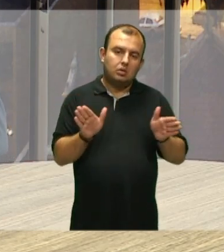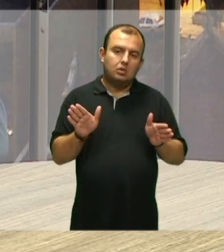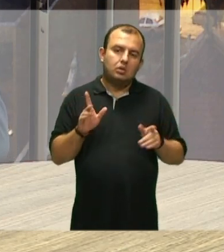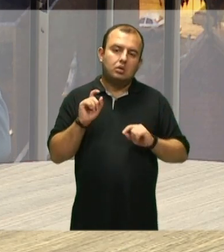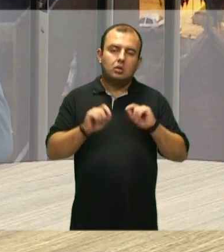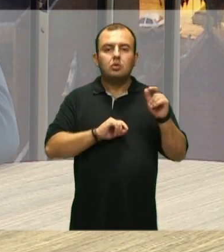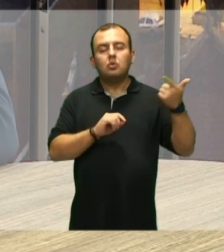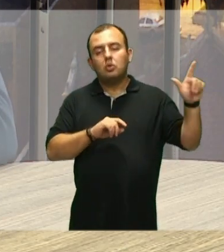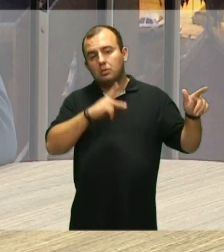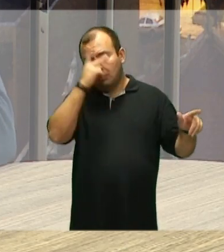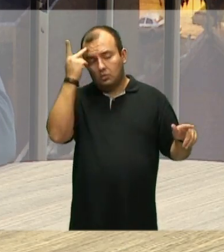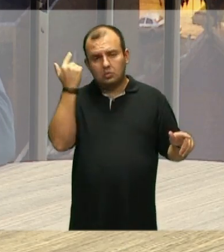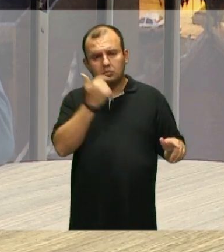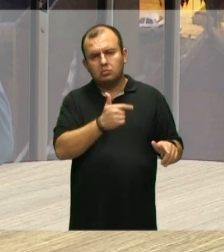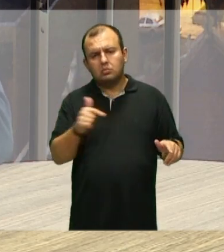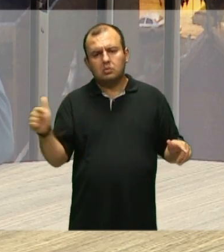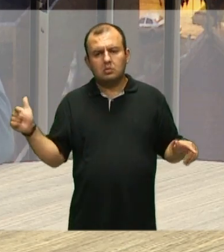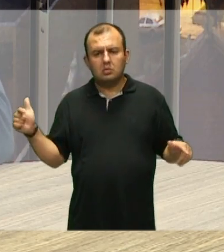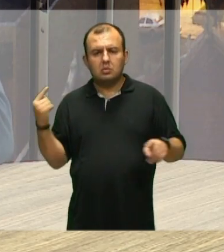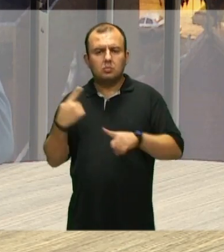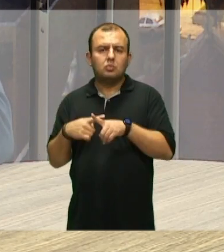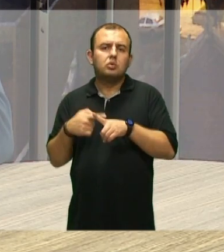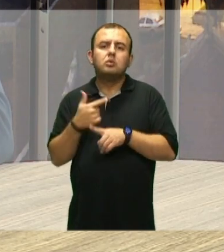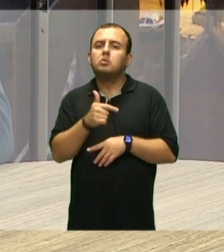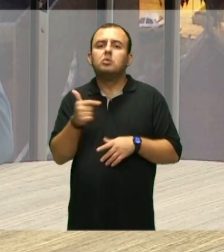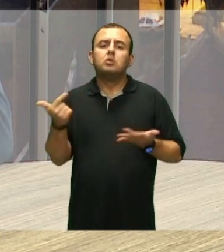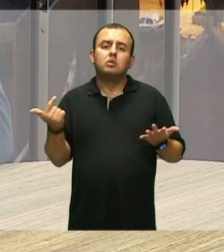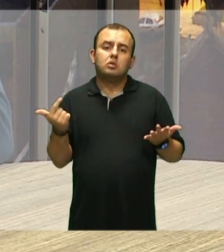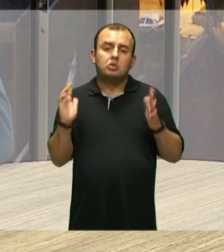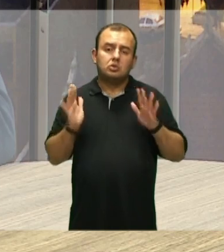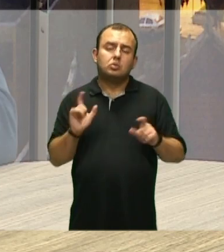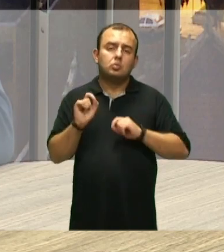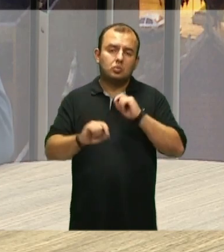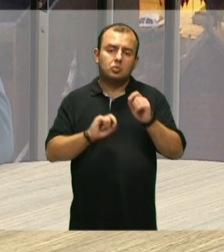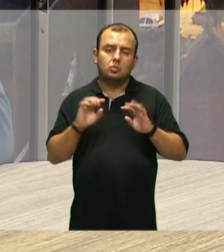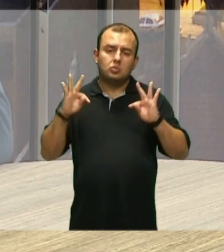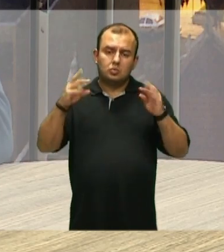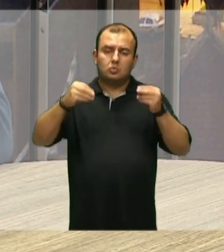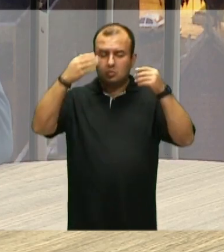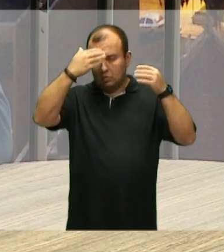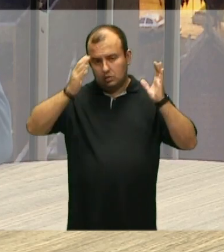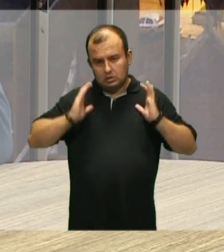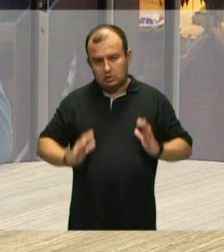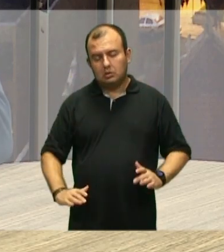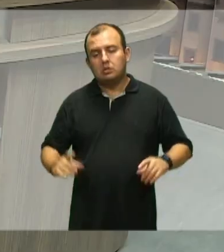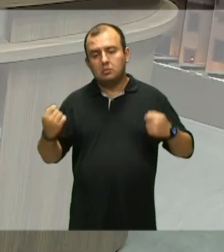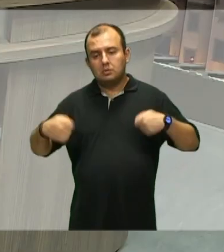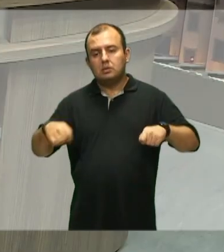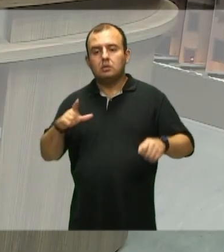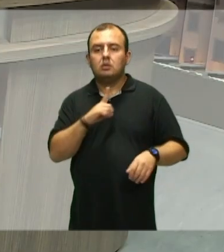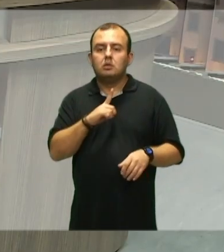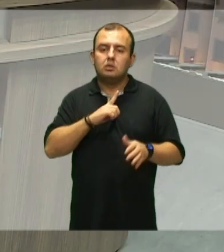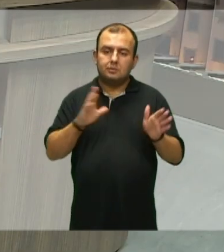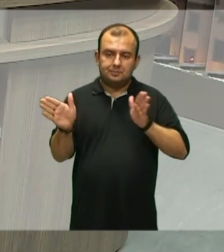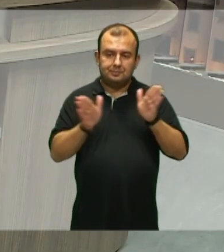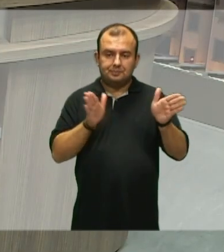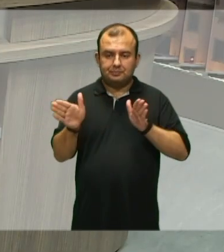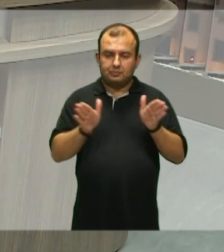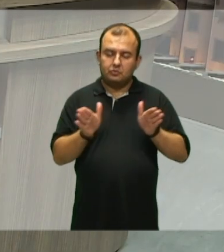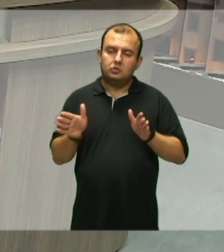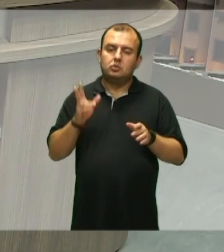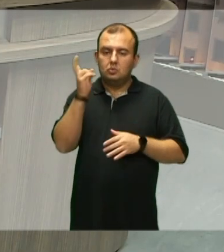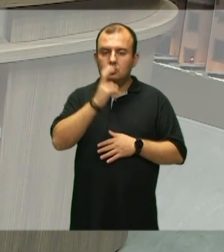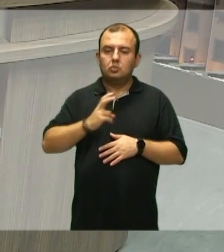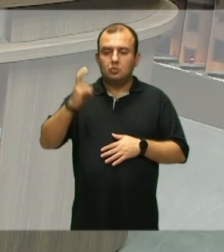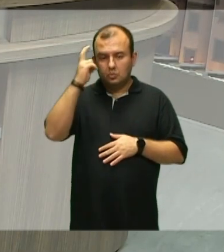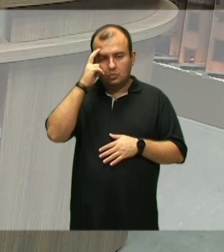de outra forma não teria, né? E por que não ter, né? Já que é algo que todo cidadão deveria ter, né? Acesso aos bens